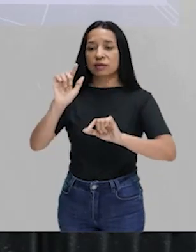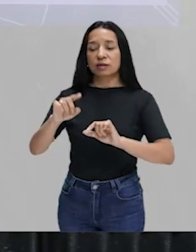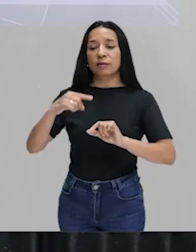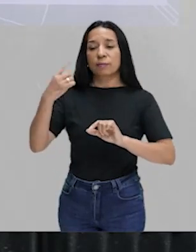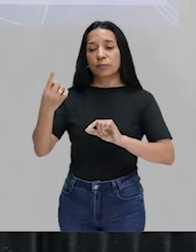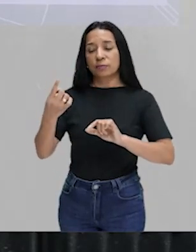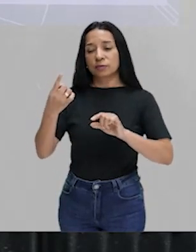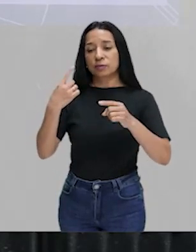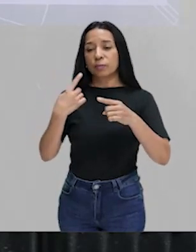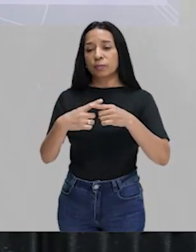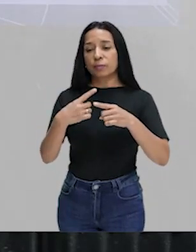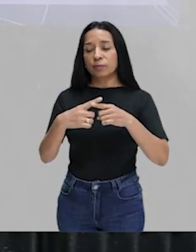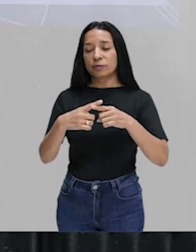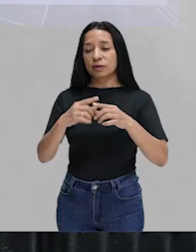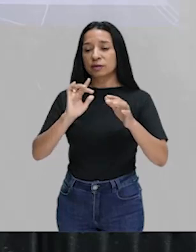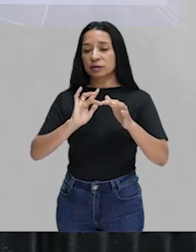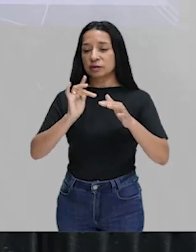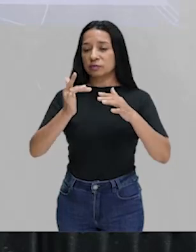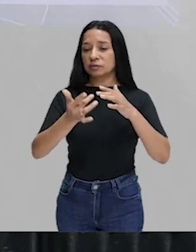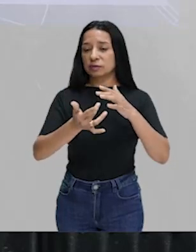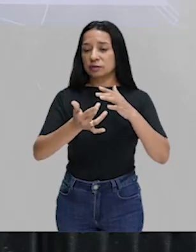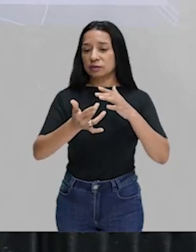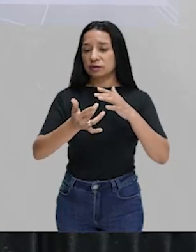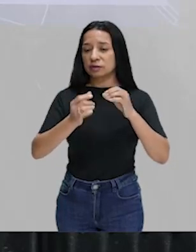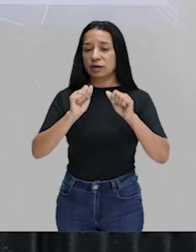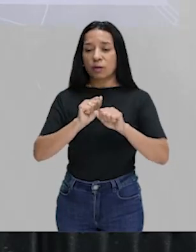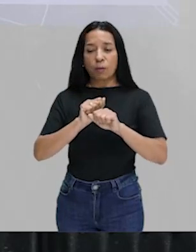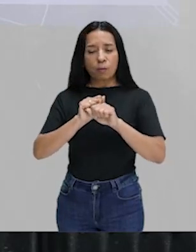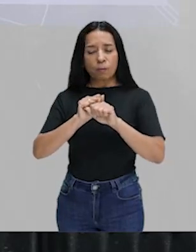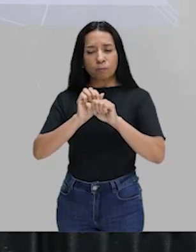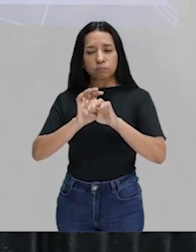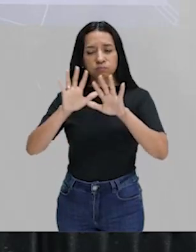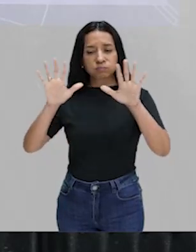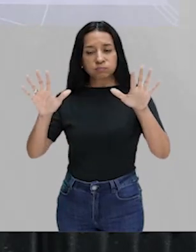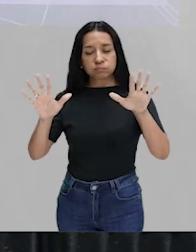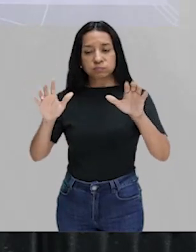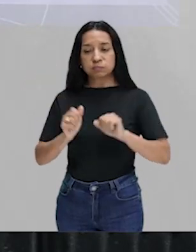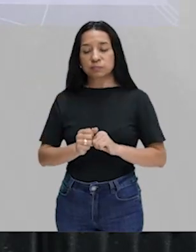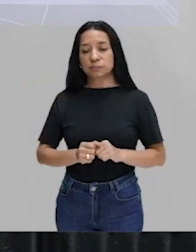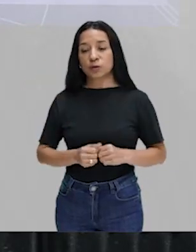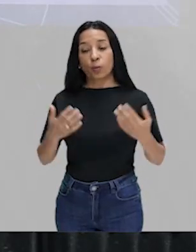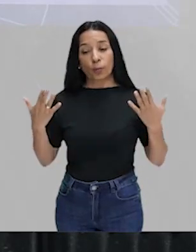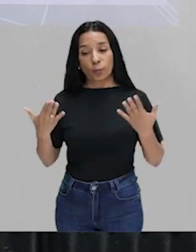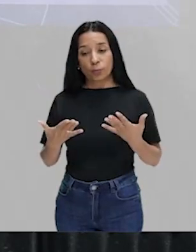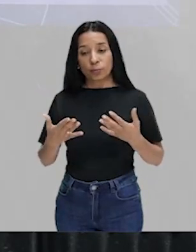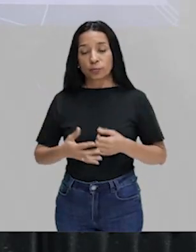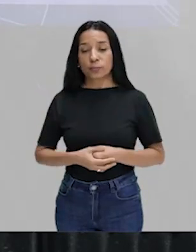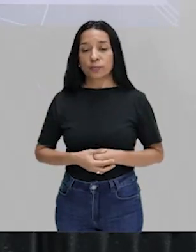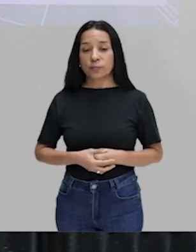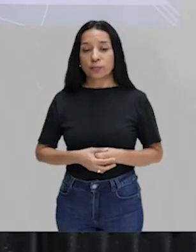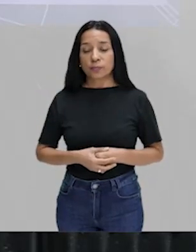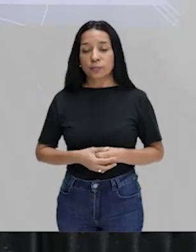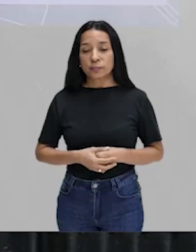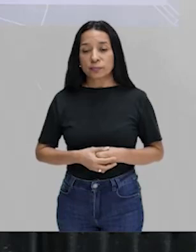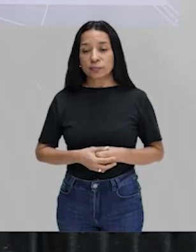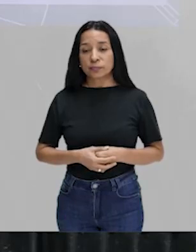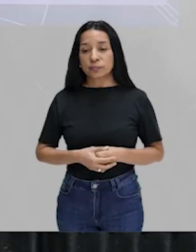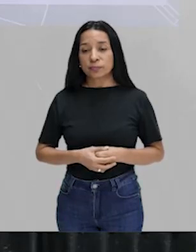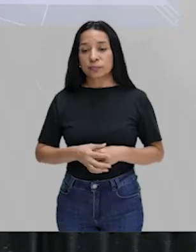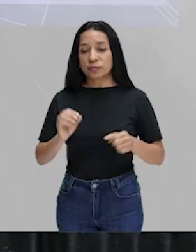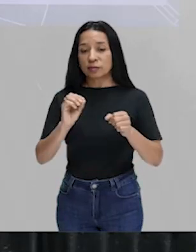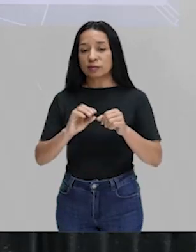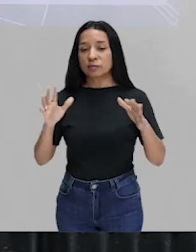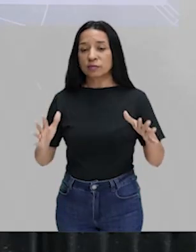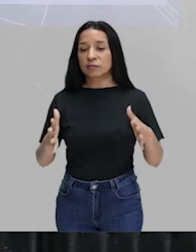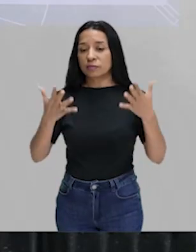Porque a visibilidade das redes sociais são bem mais atuantes hoje. Realização de festivais